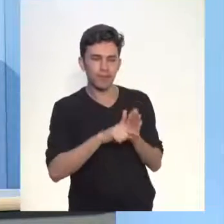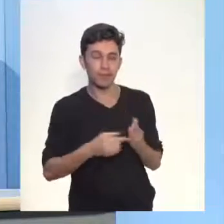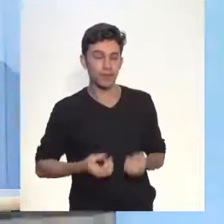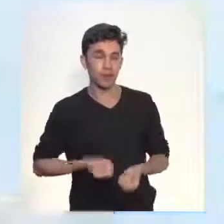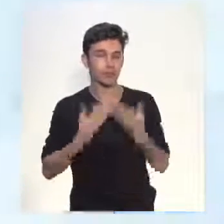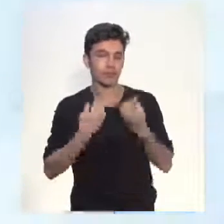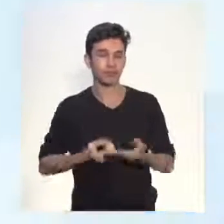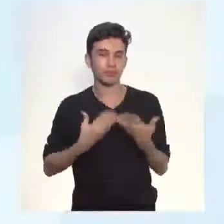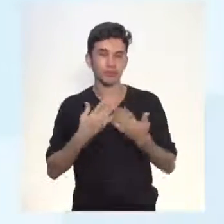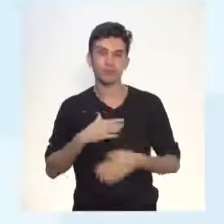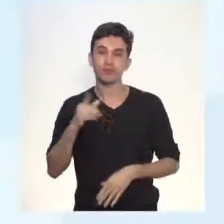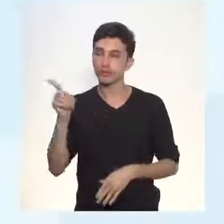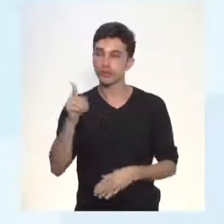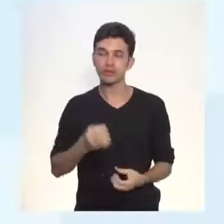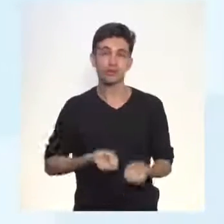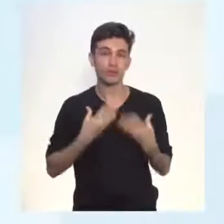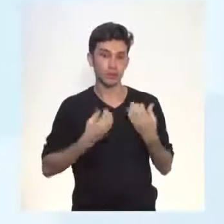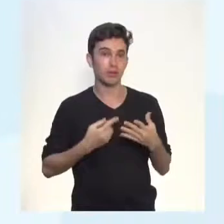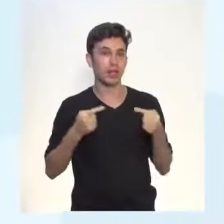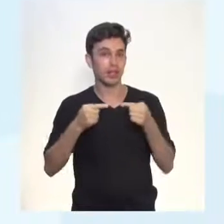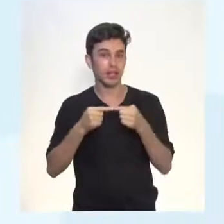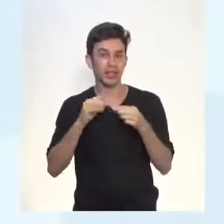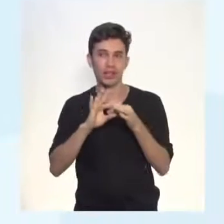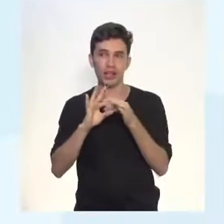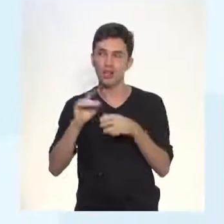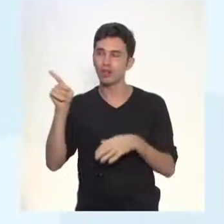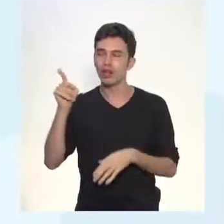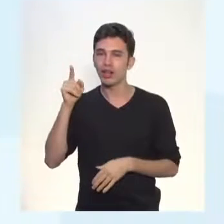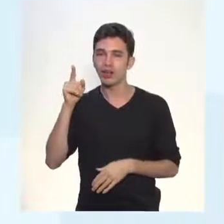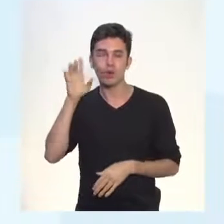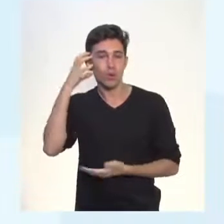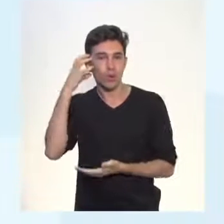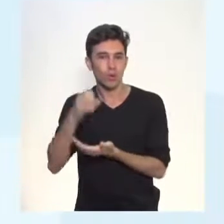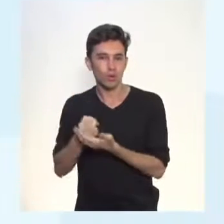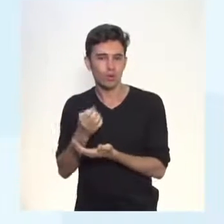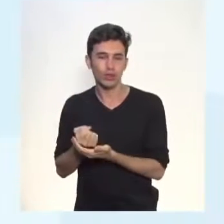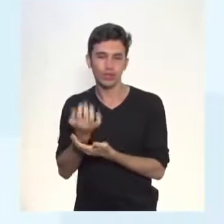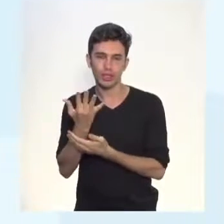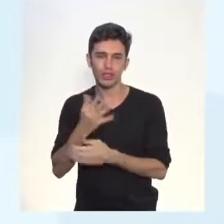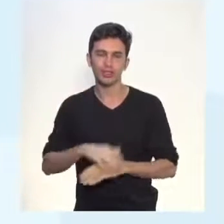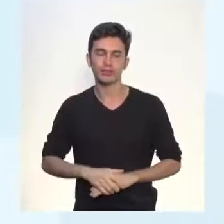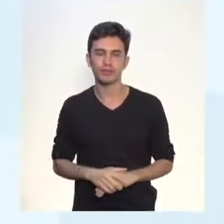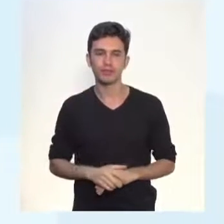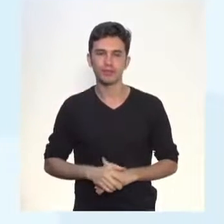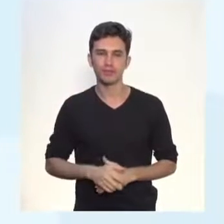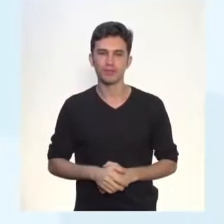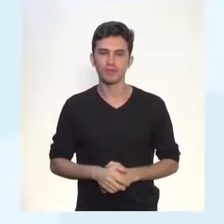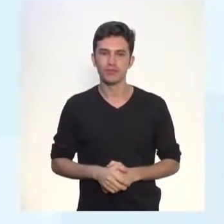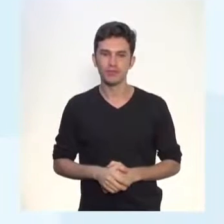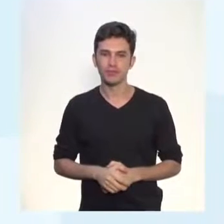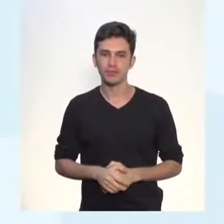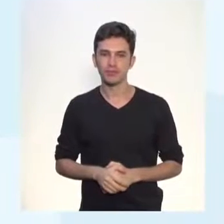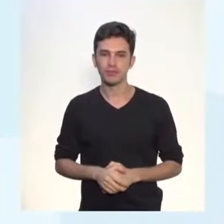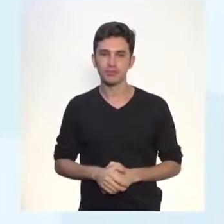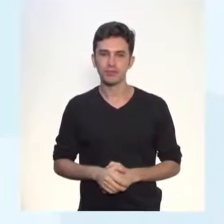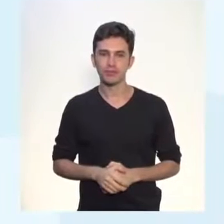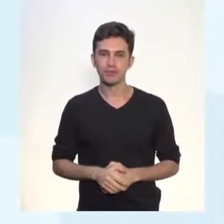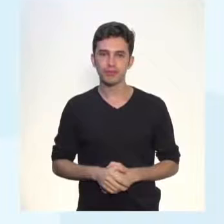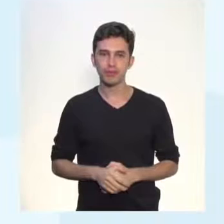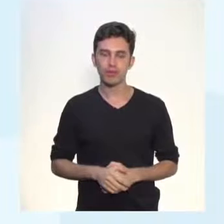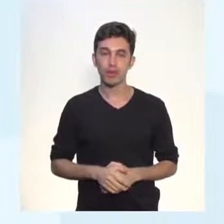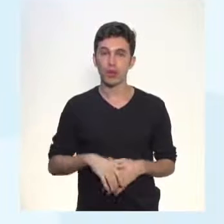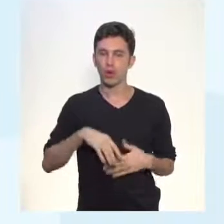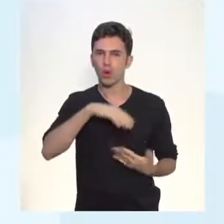E esse poema ele faz ligação com o podcast. O professor Mauro irá fazer a leitura. Ok, vamos lá. O Bicho,